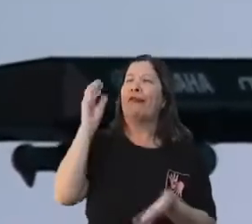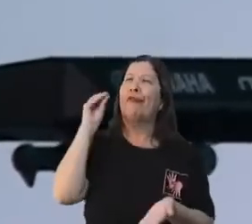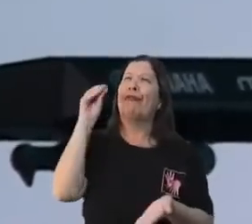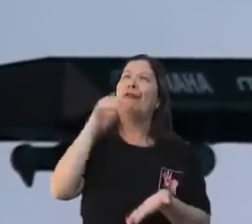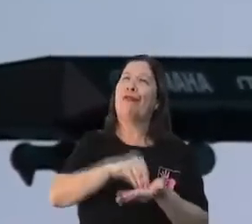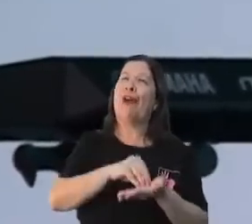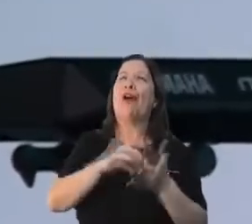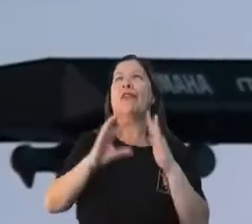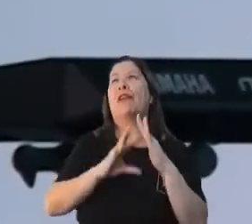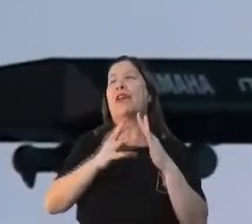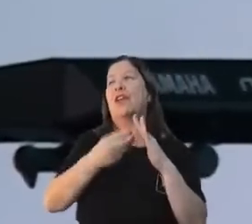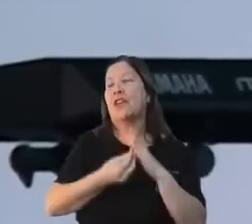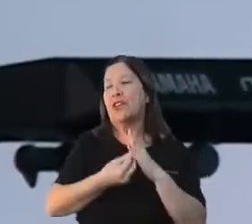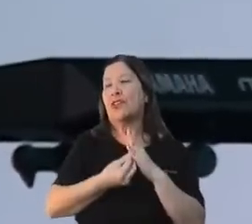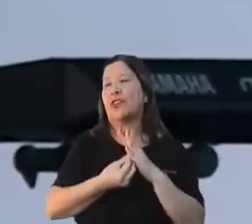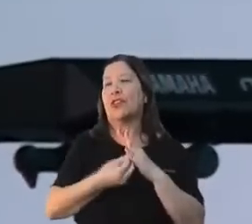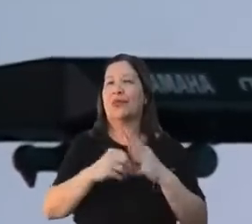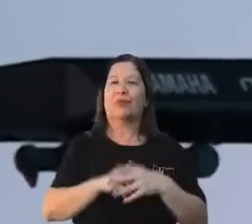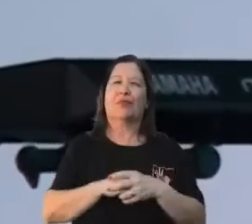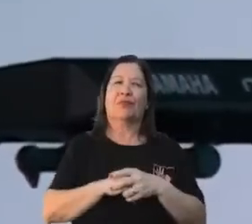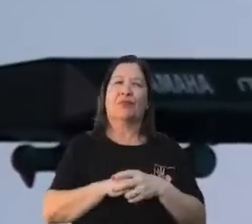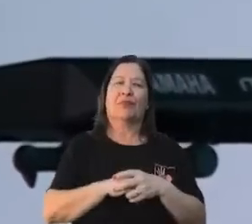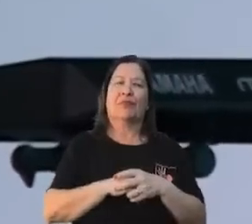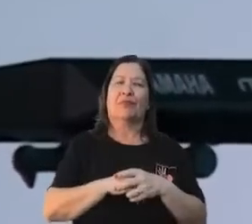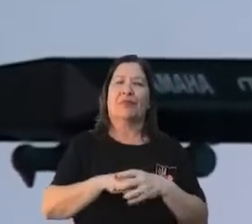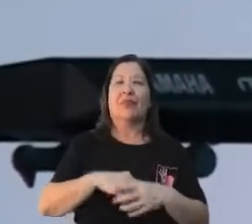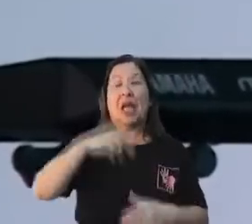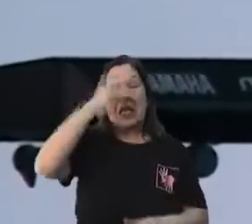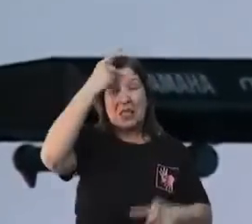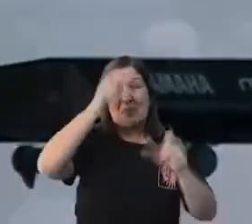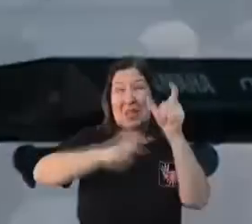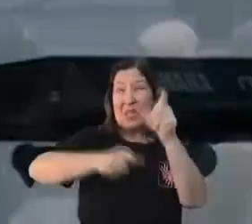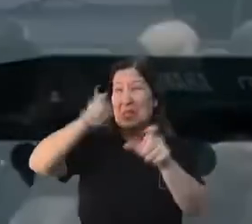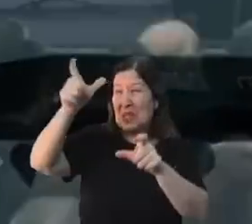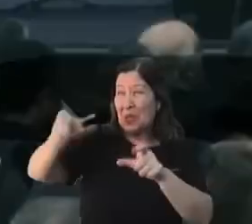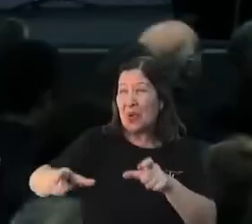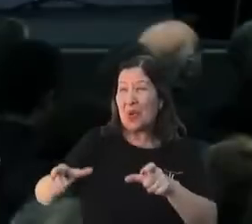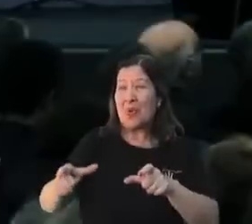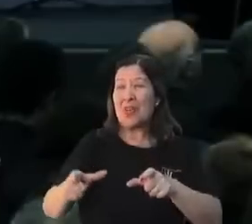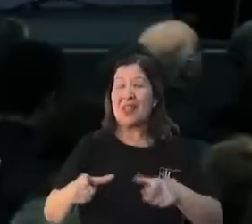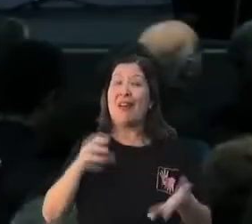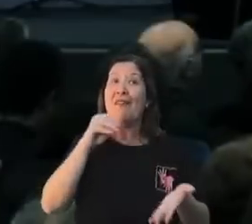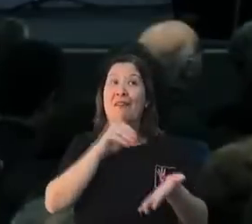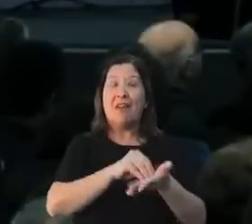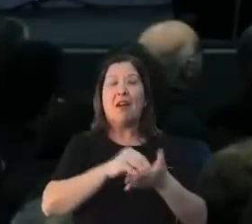se tem um feriado tem que fugir da rotina,